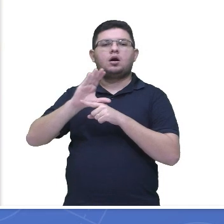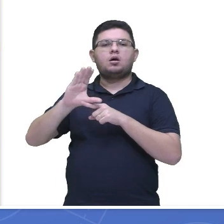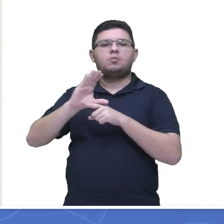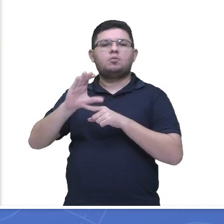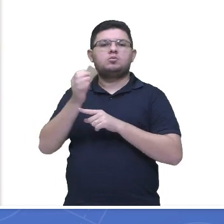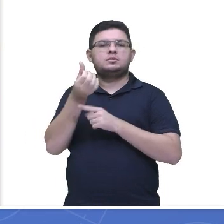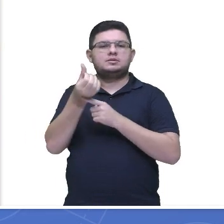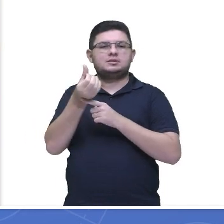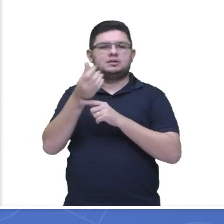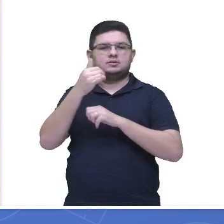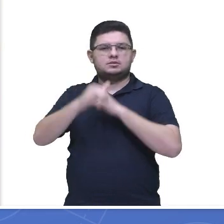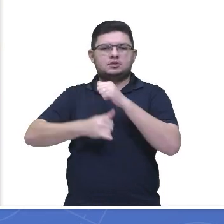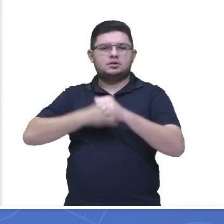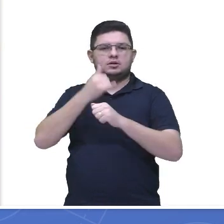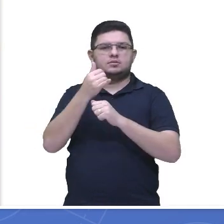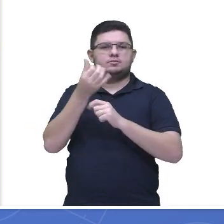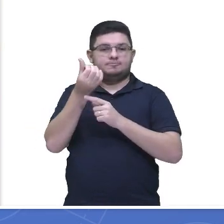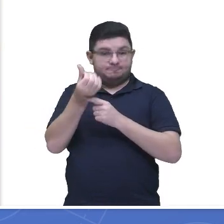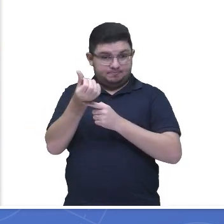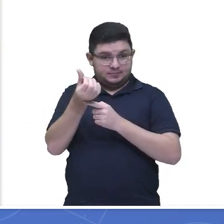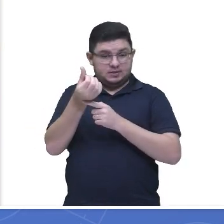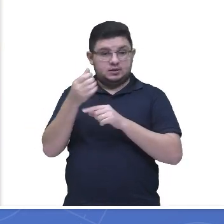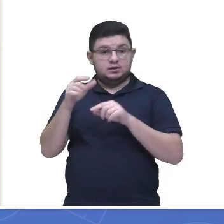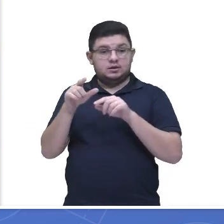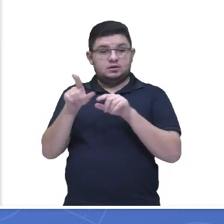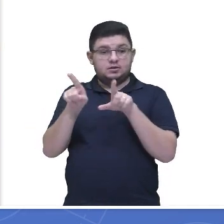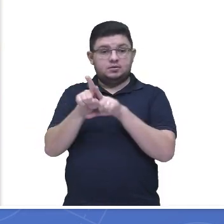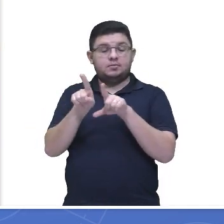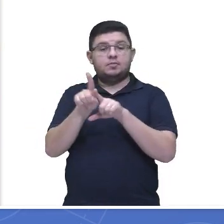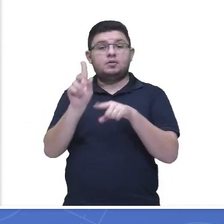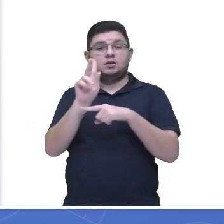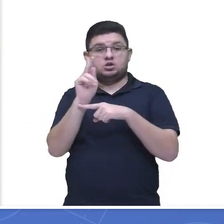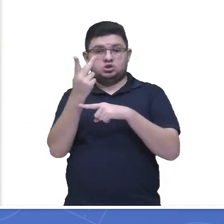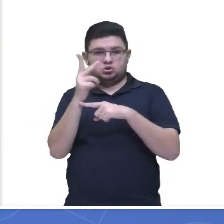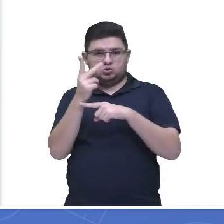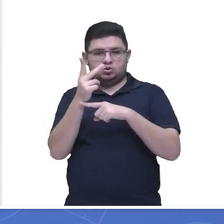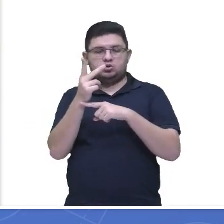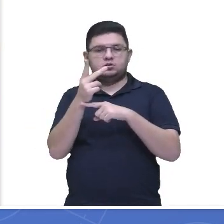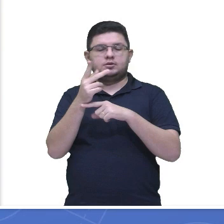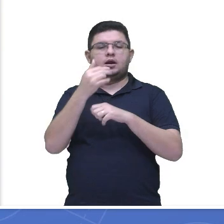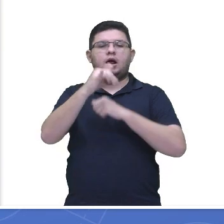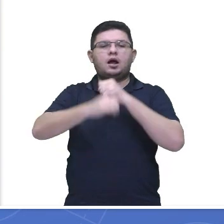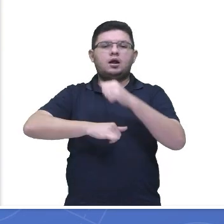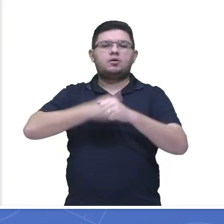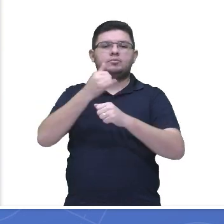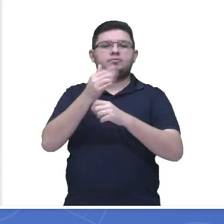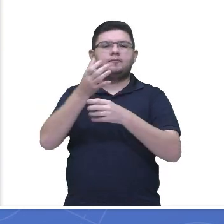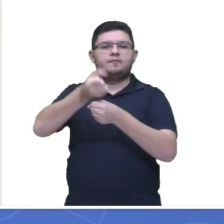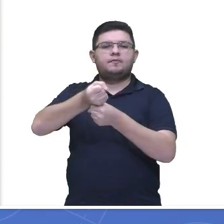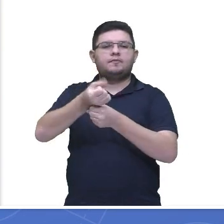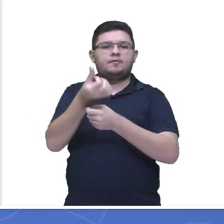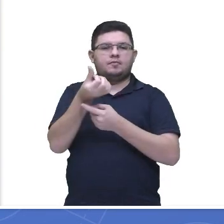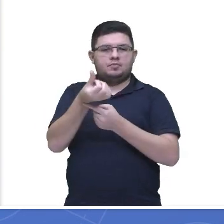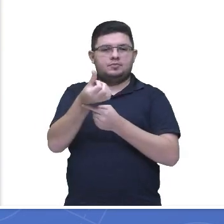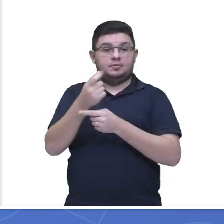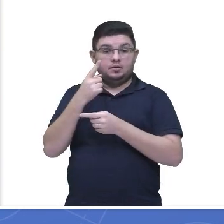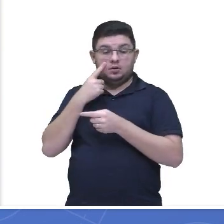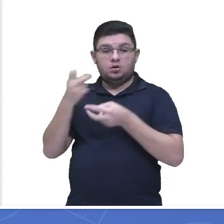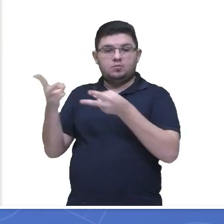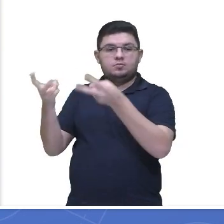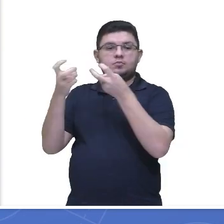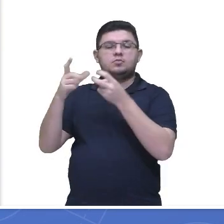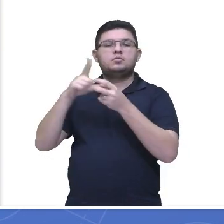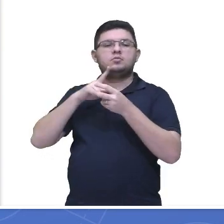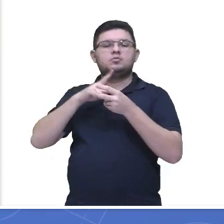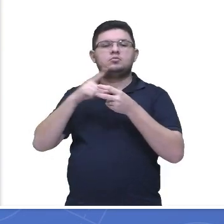carbono, 6 átomos de hidrogênio e observem que ele tem ligações simples e